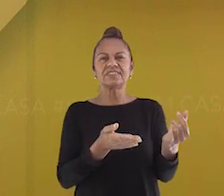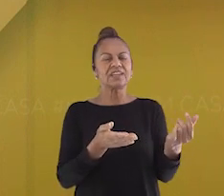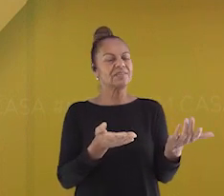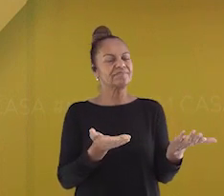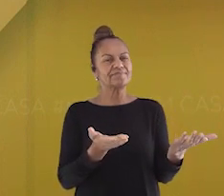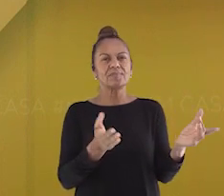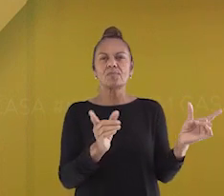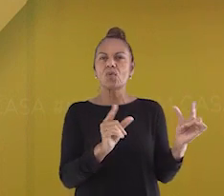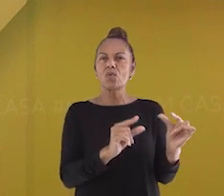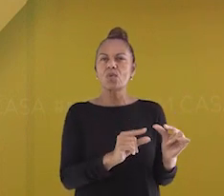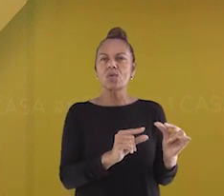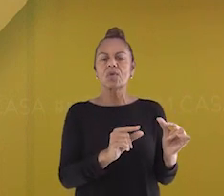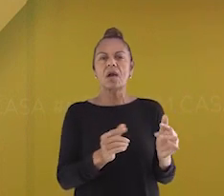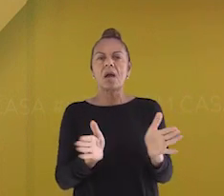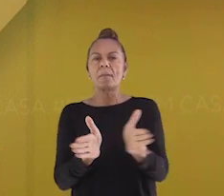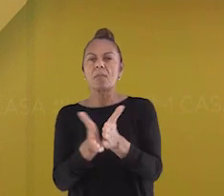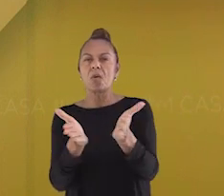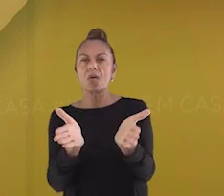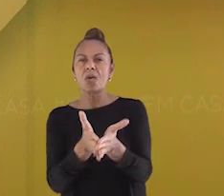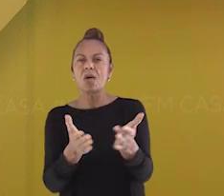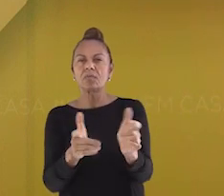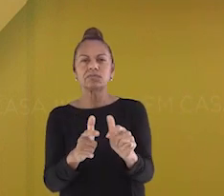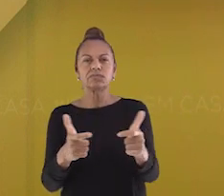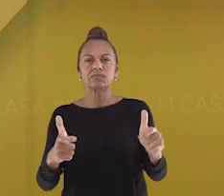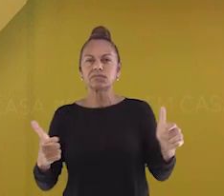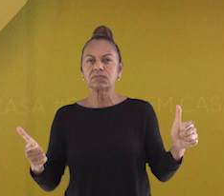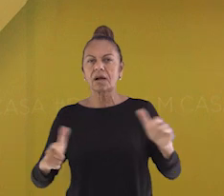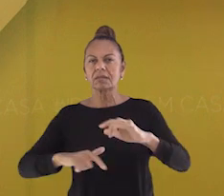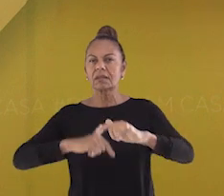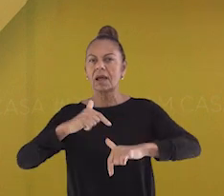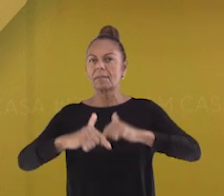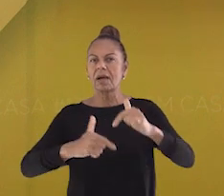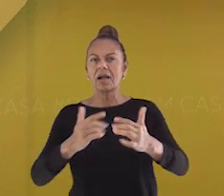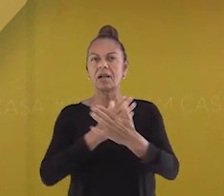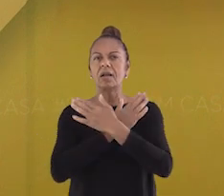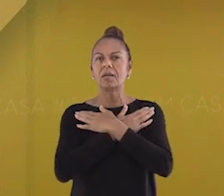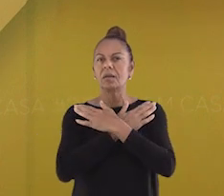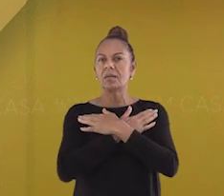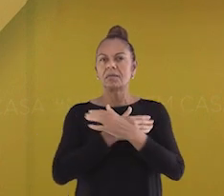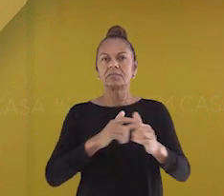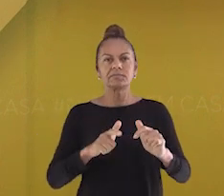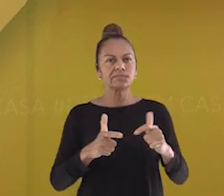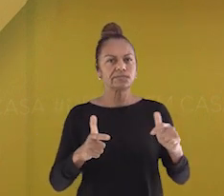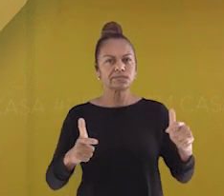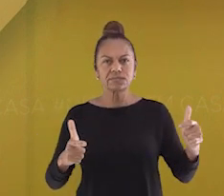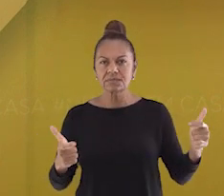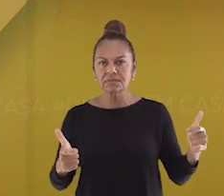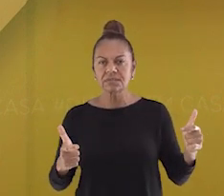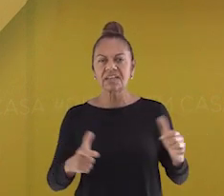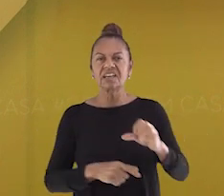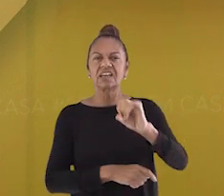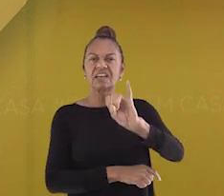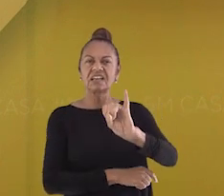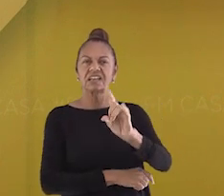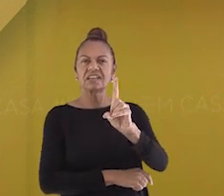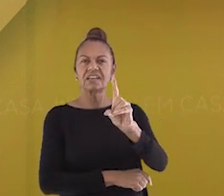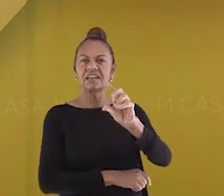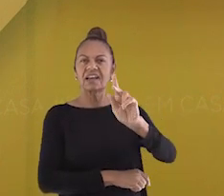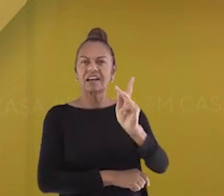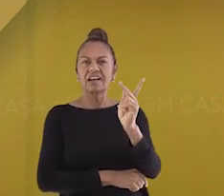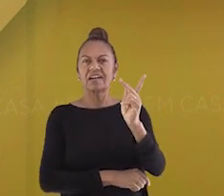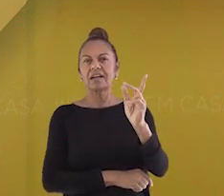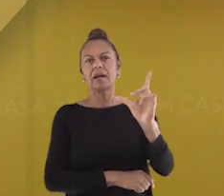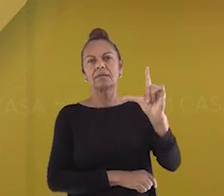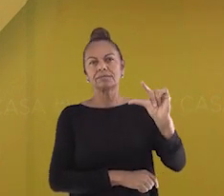Possuem também um alto nível de pobreza e desemprego e saúde precária, alta taxa de